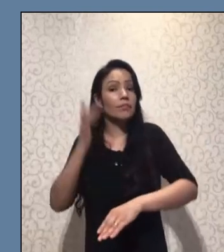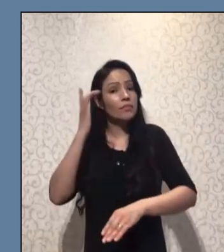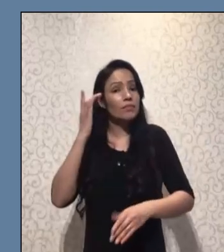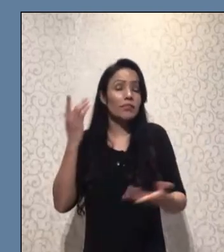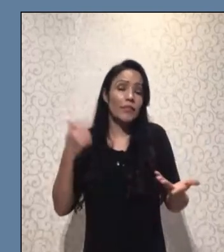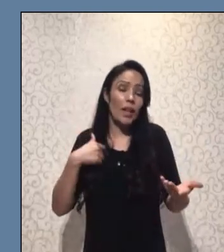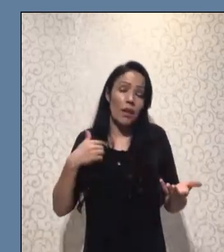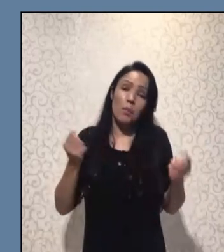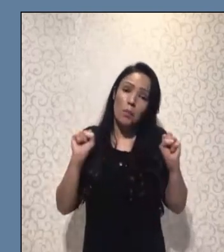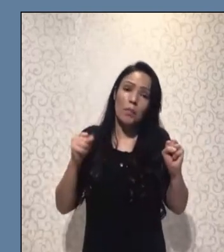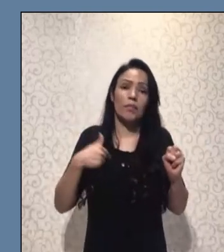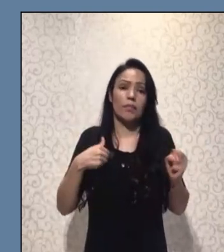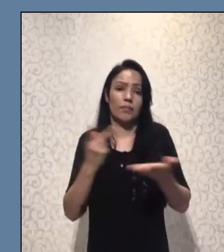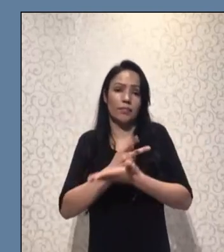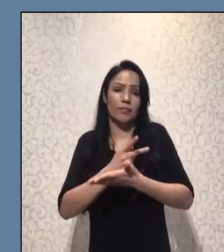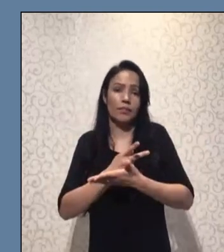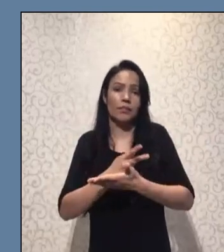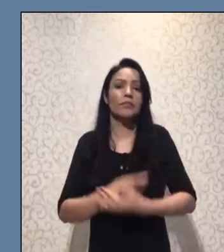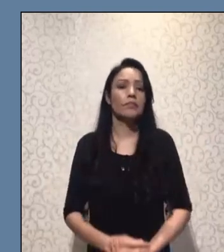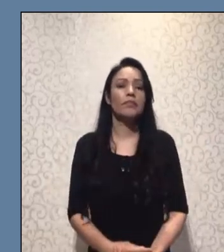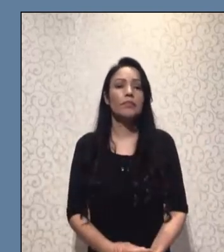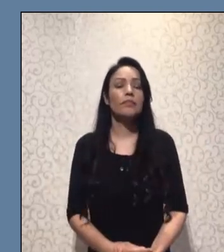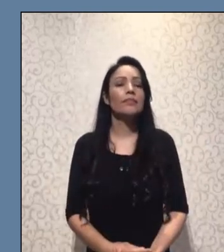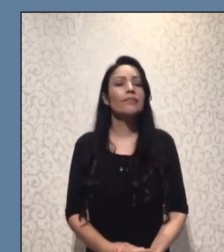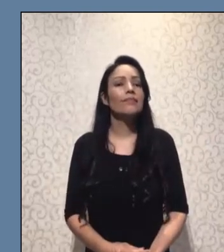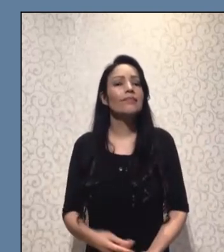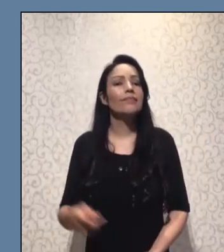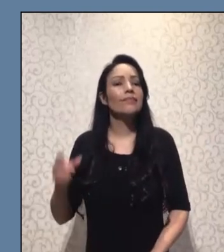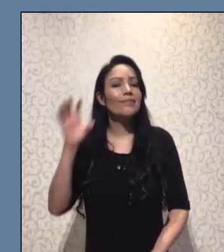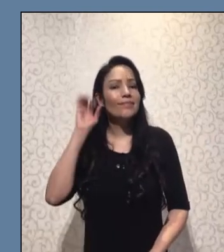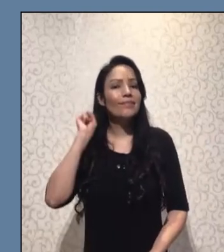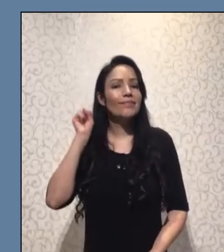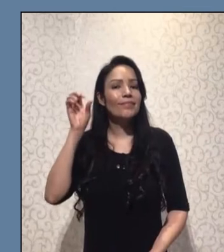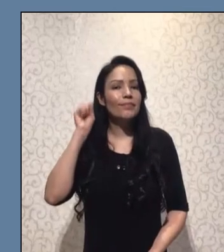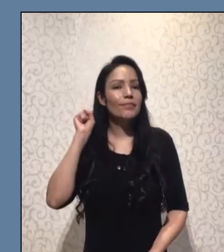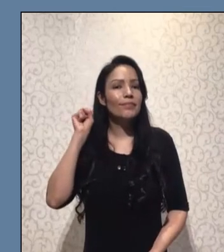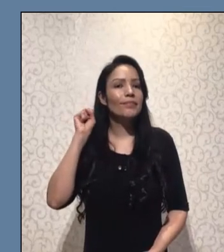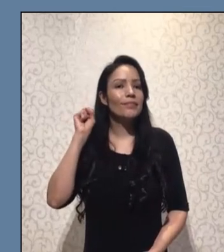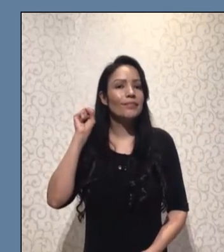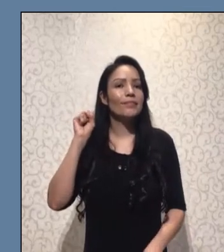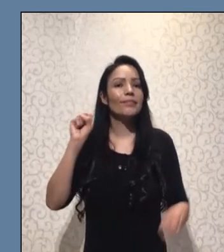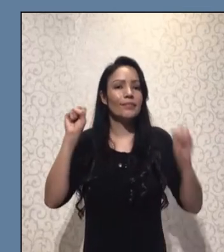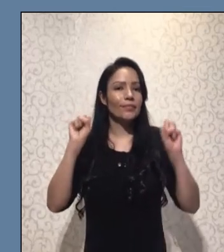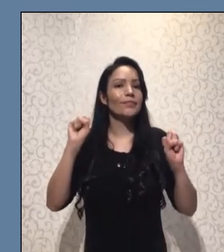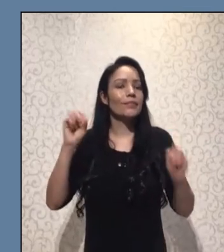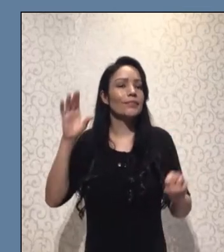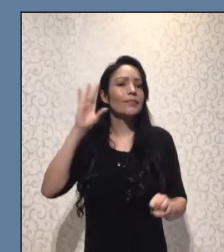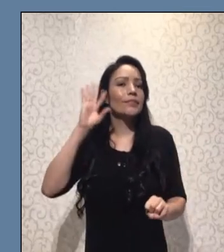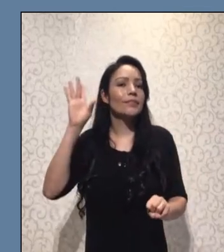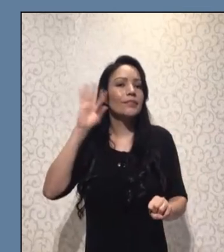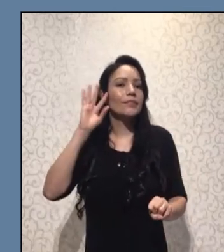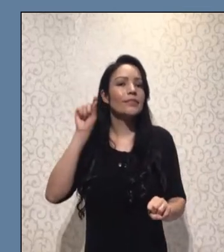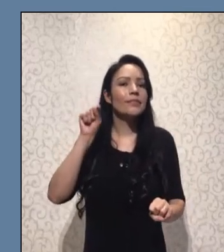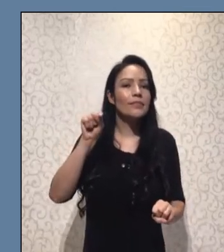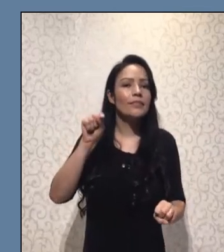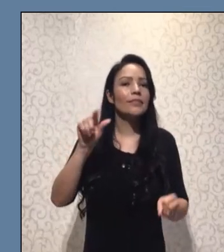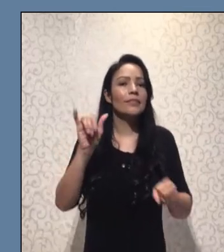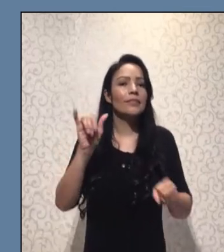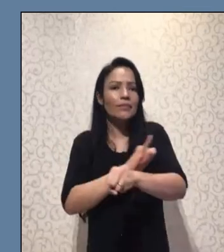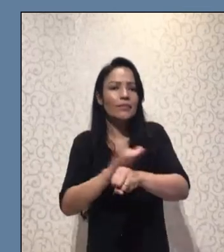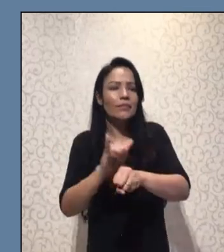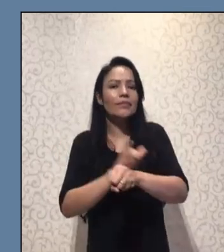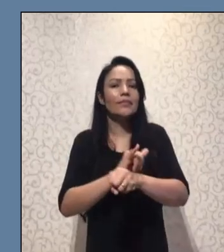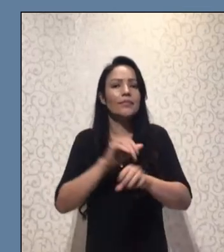sei. Não sei, te ouvindo, Tadeu, talvez acho que a gente possa pensar um pouco nessas estratégias, né, dos museus para